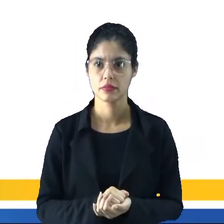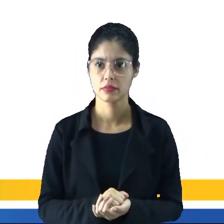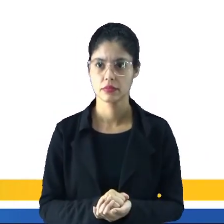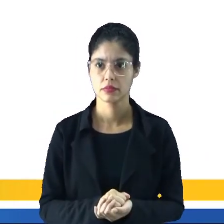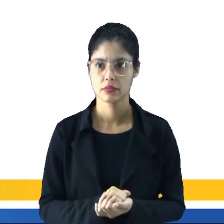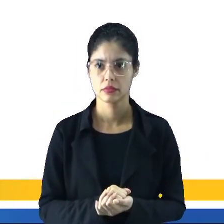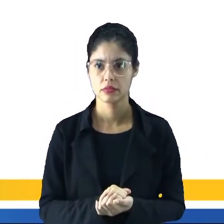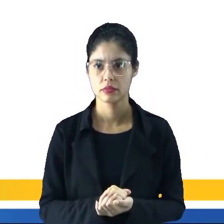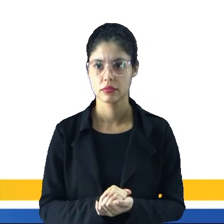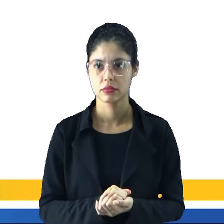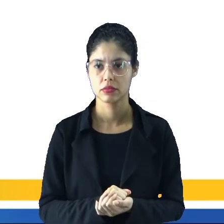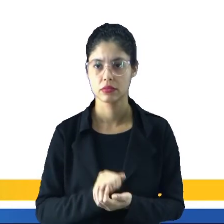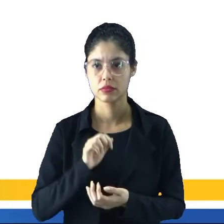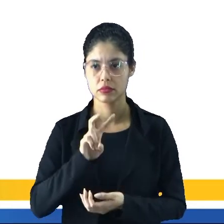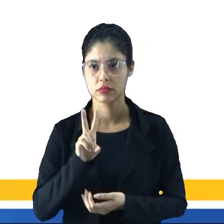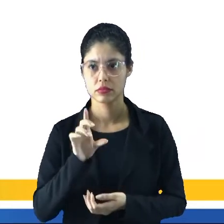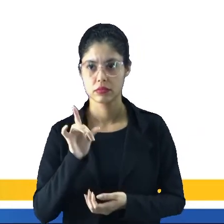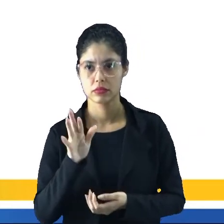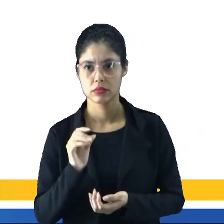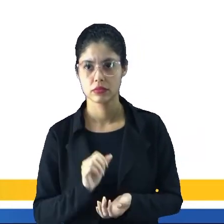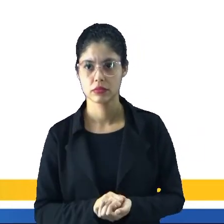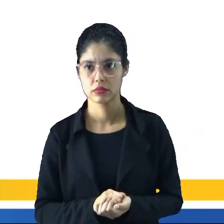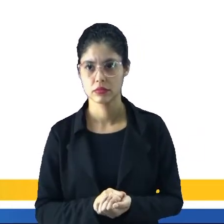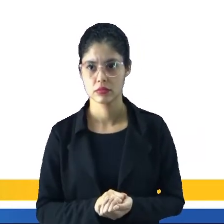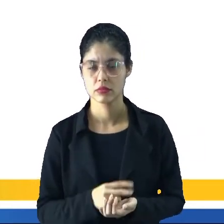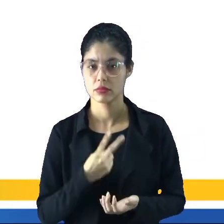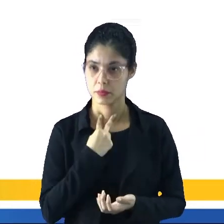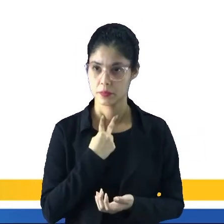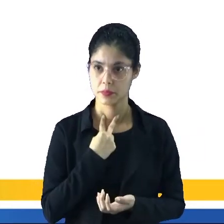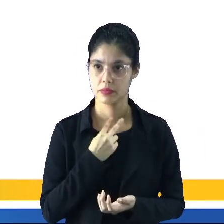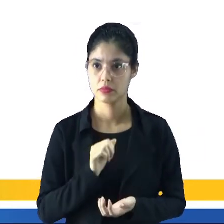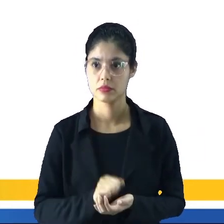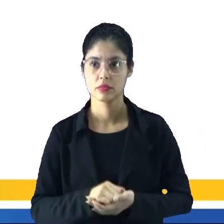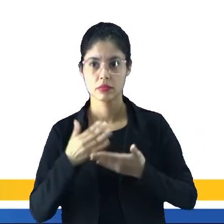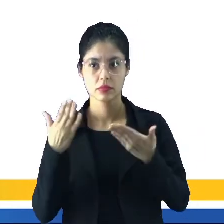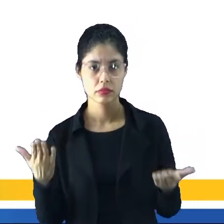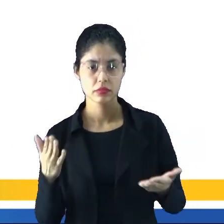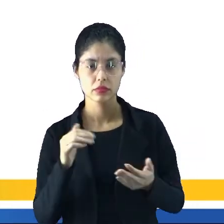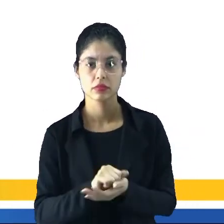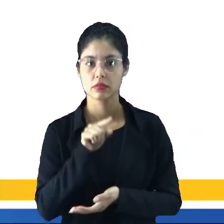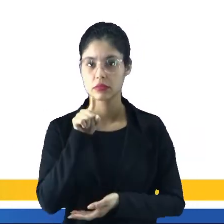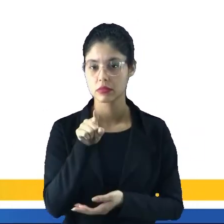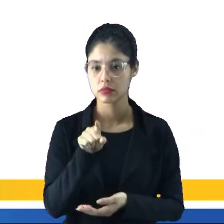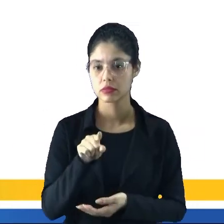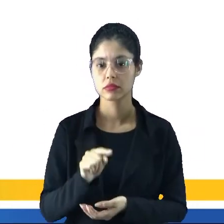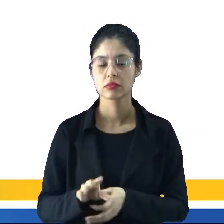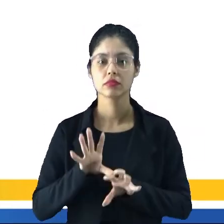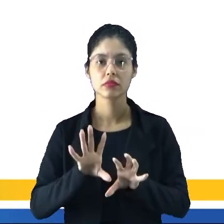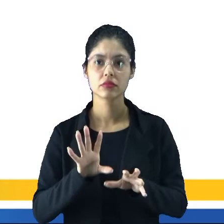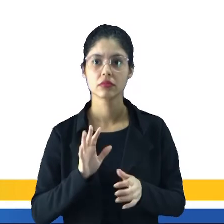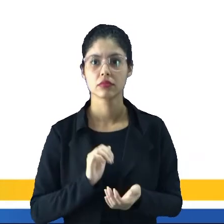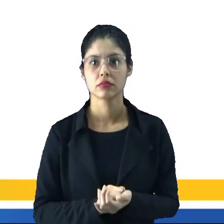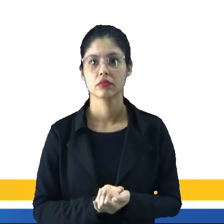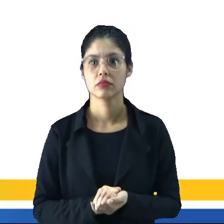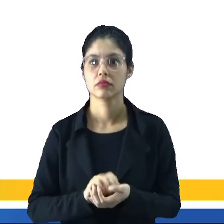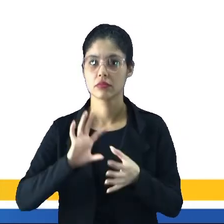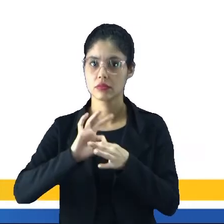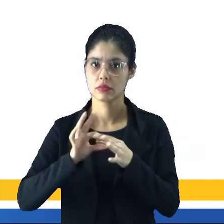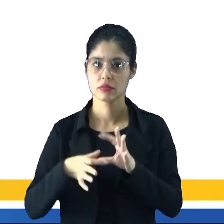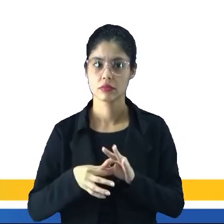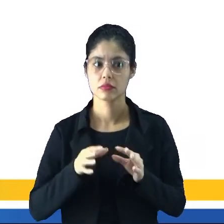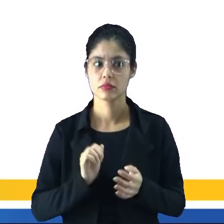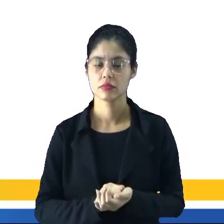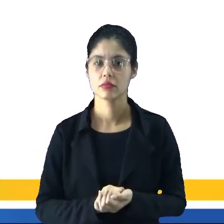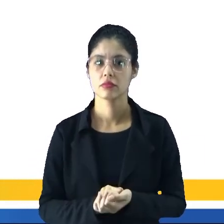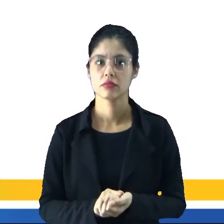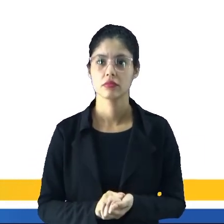vacant, vago, engaged, ocupado. Então, aí nessa situação, nesse